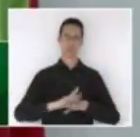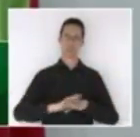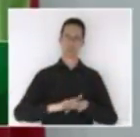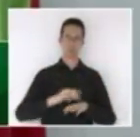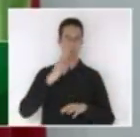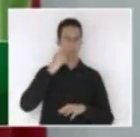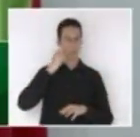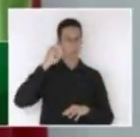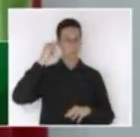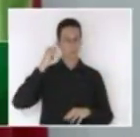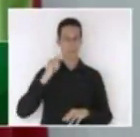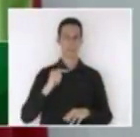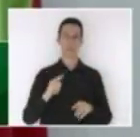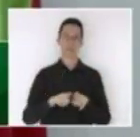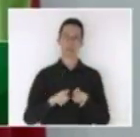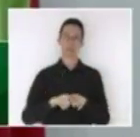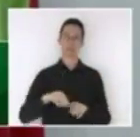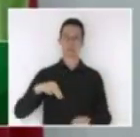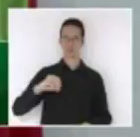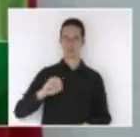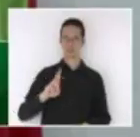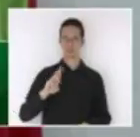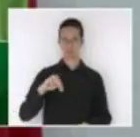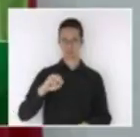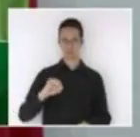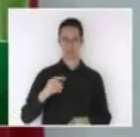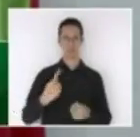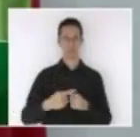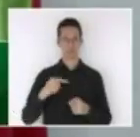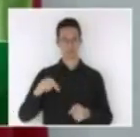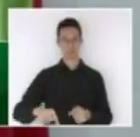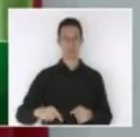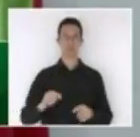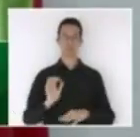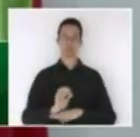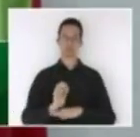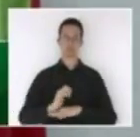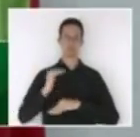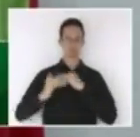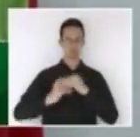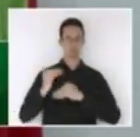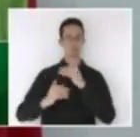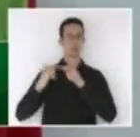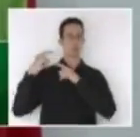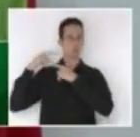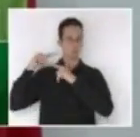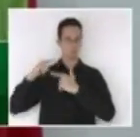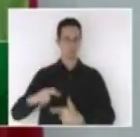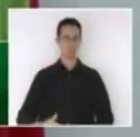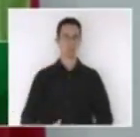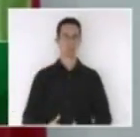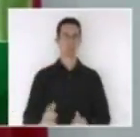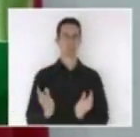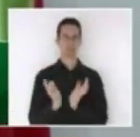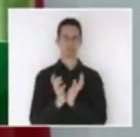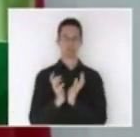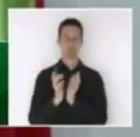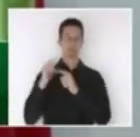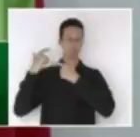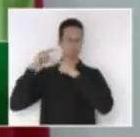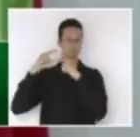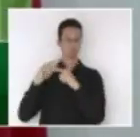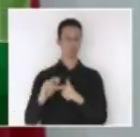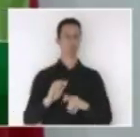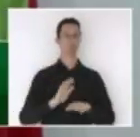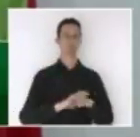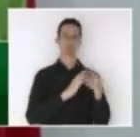é um Estado progressista, um Estado tradicionalista e um Estado onde que os tradicionalistas estão fazendo a sua parte. Precisamos